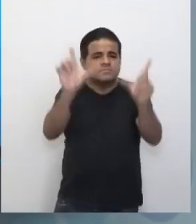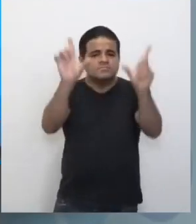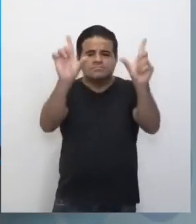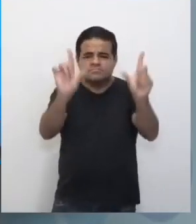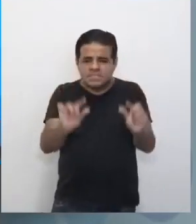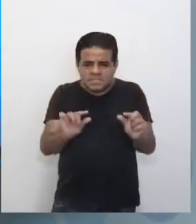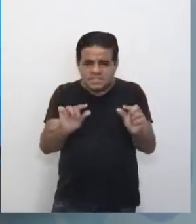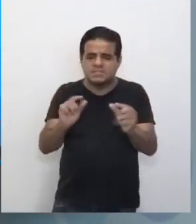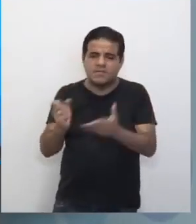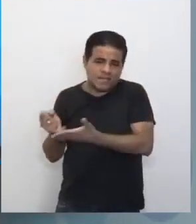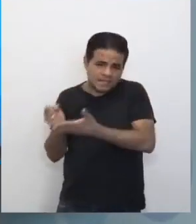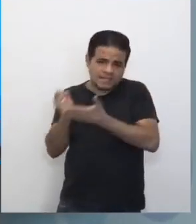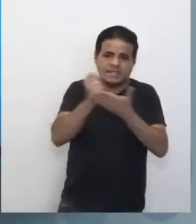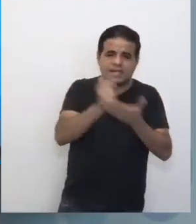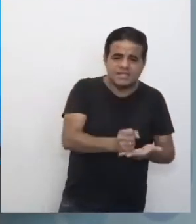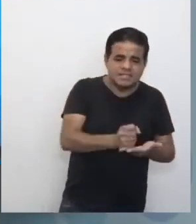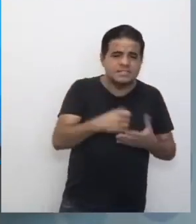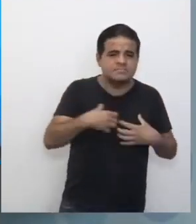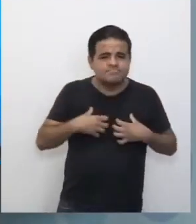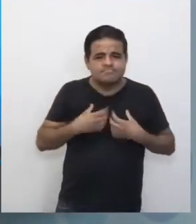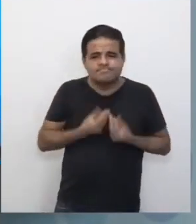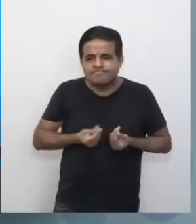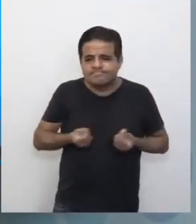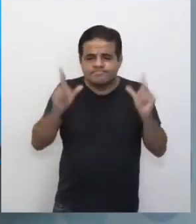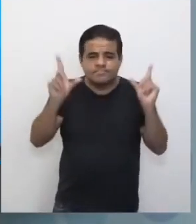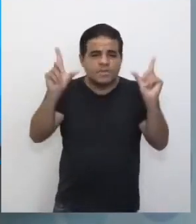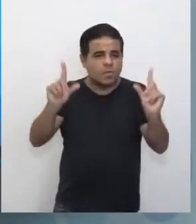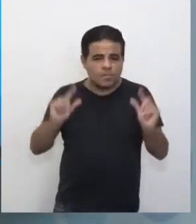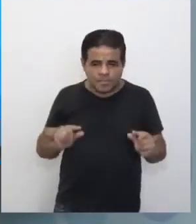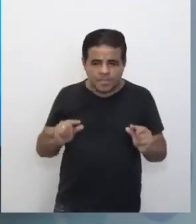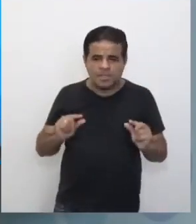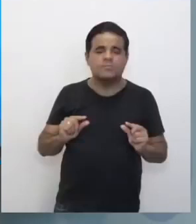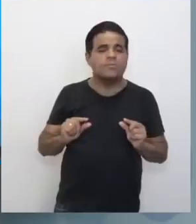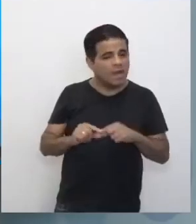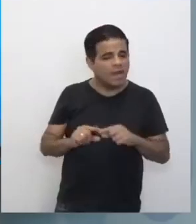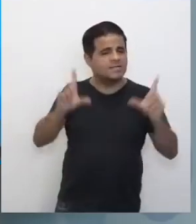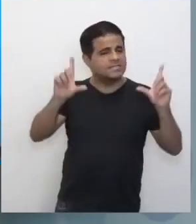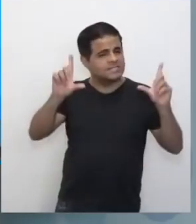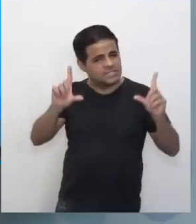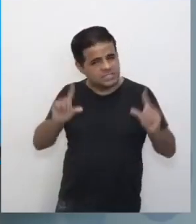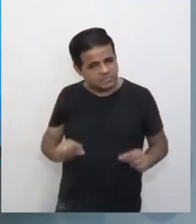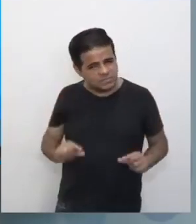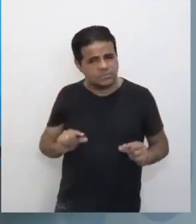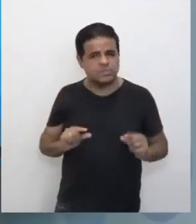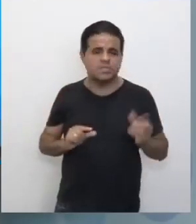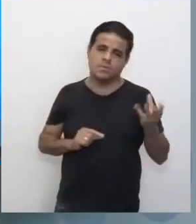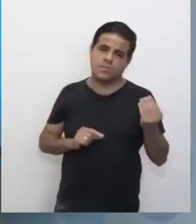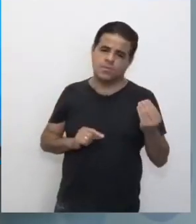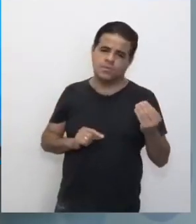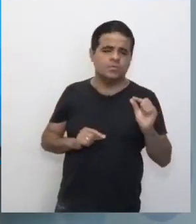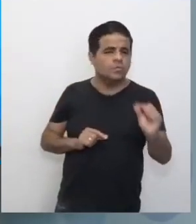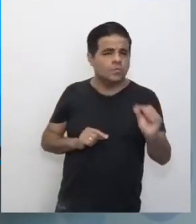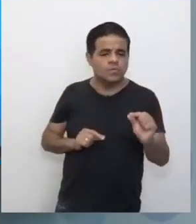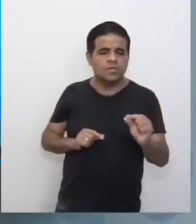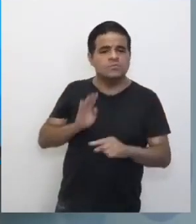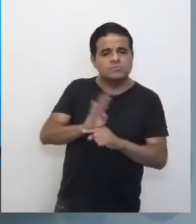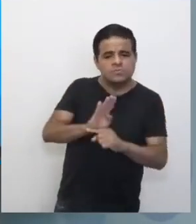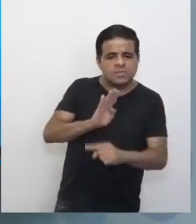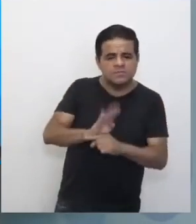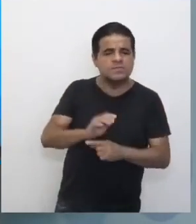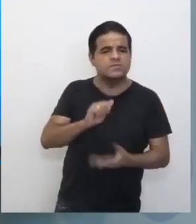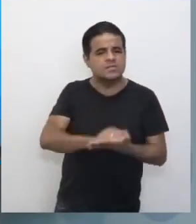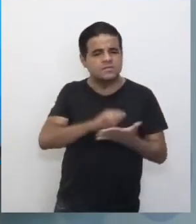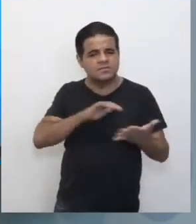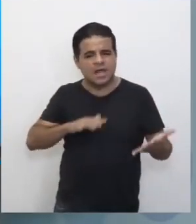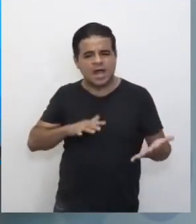quer dizer, vai trazer ao mínimo, né? Então, pensar ao mínimo é diminuir bastante. O quê? Os benefícios da atividade física.